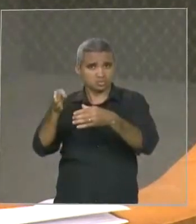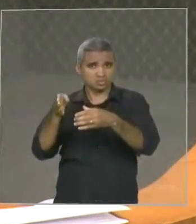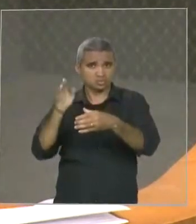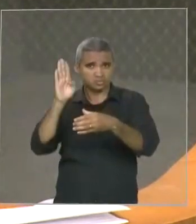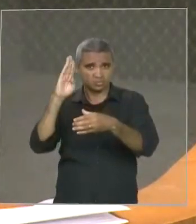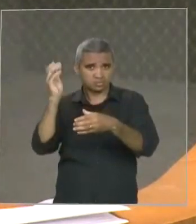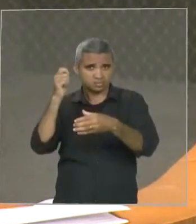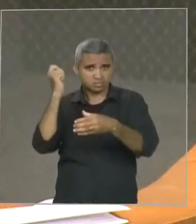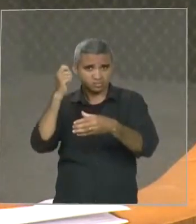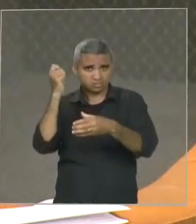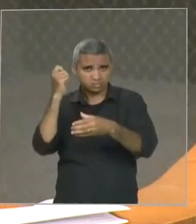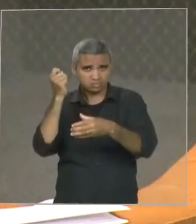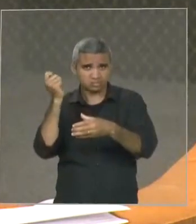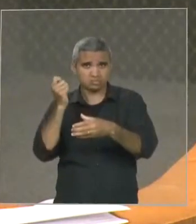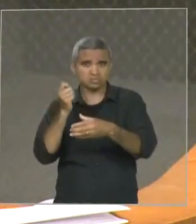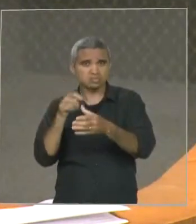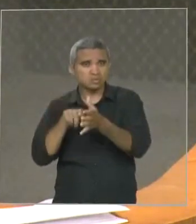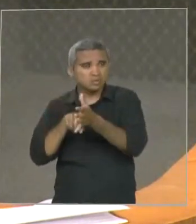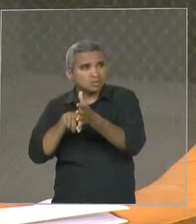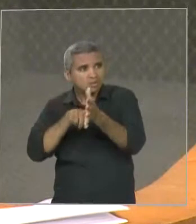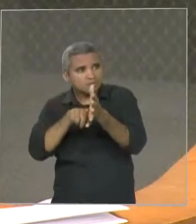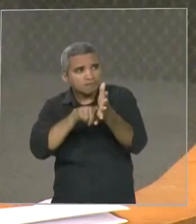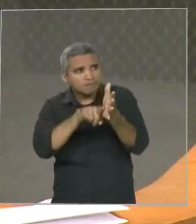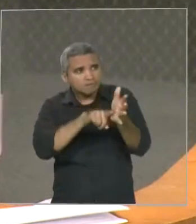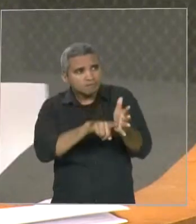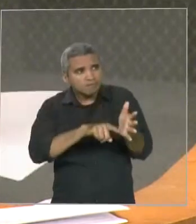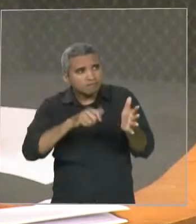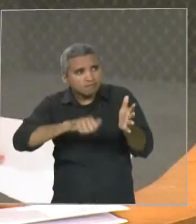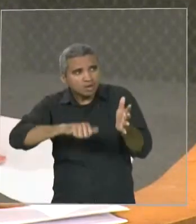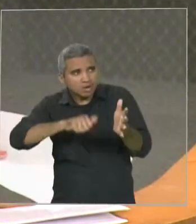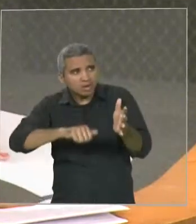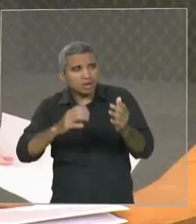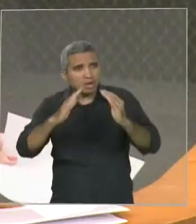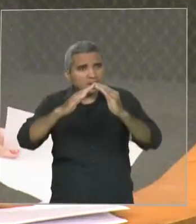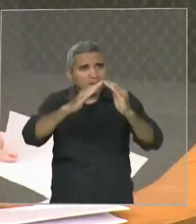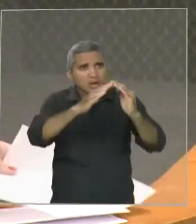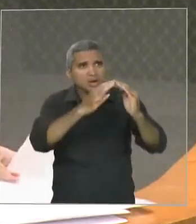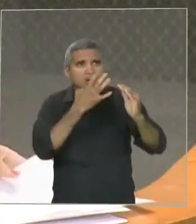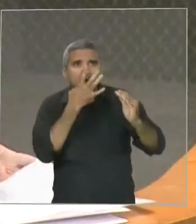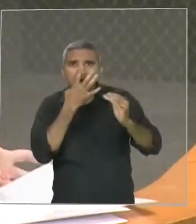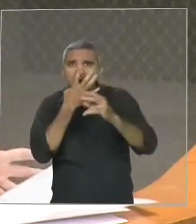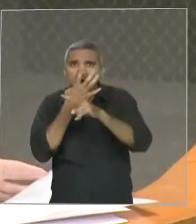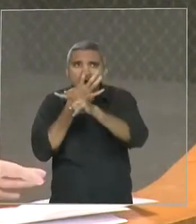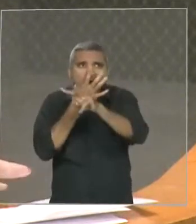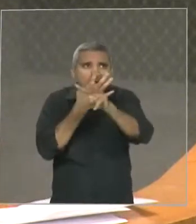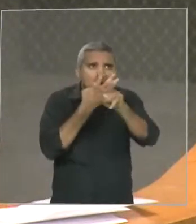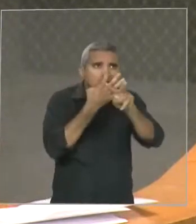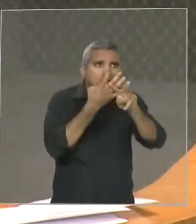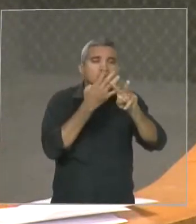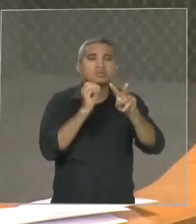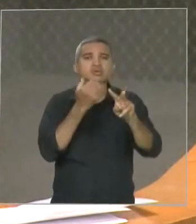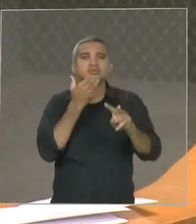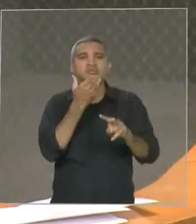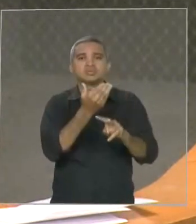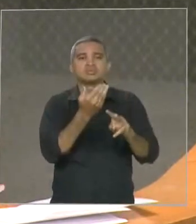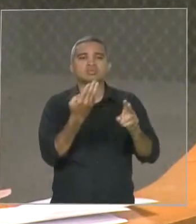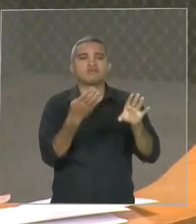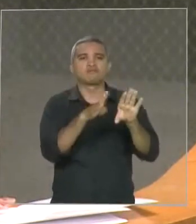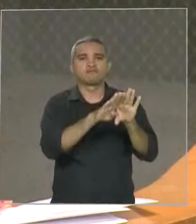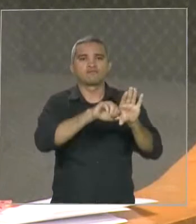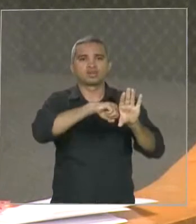aspas, instalações, para que nós podemos requerer para fechar essa cela da tortura.